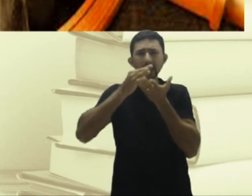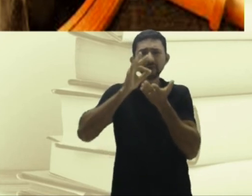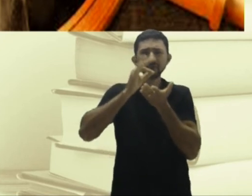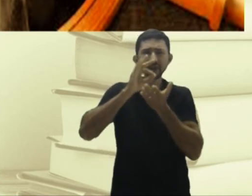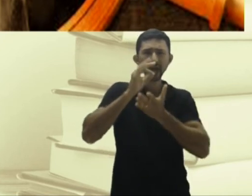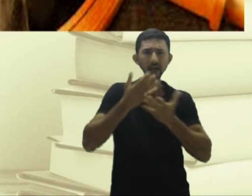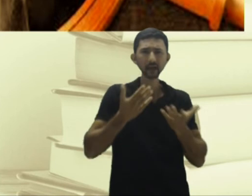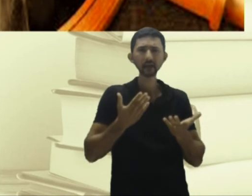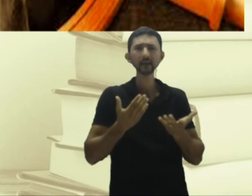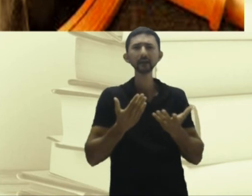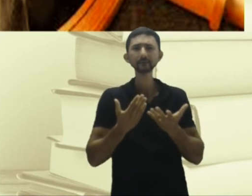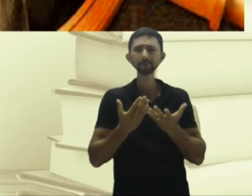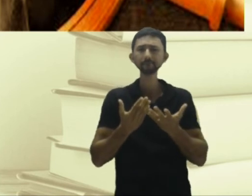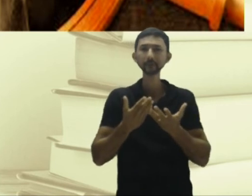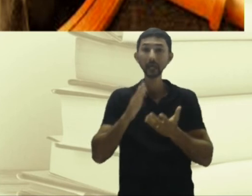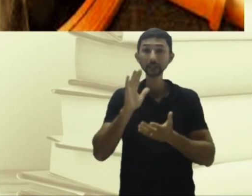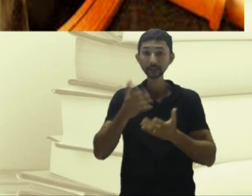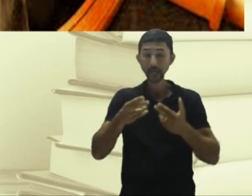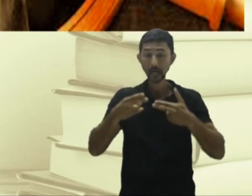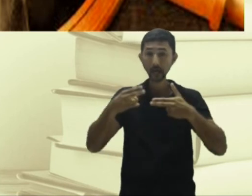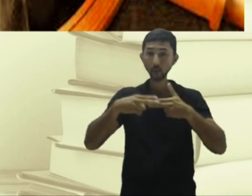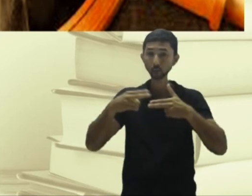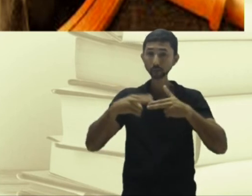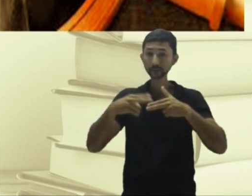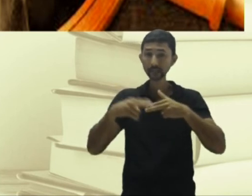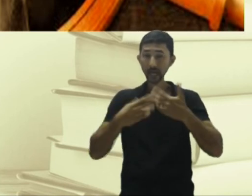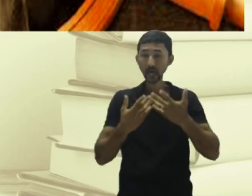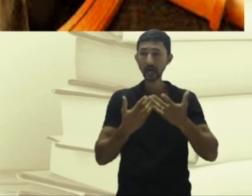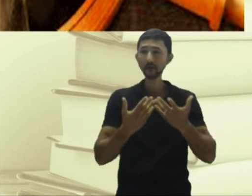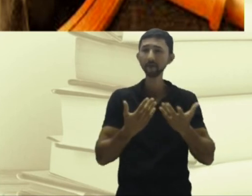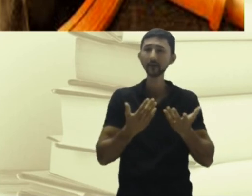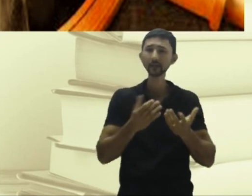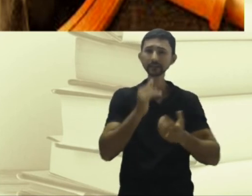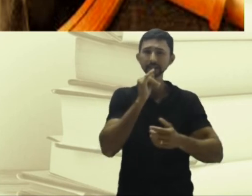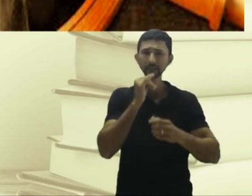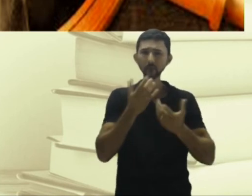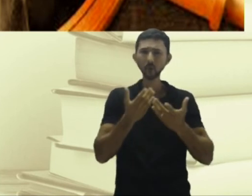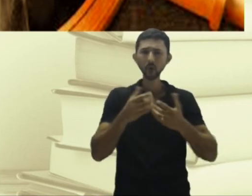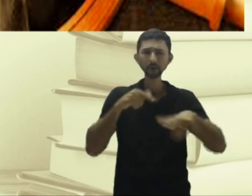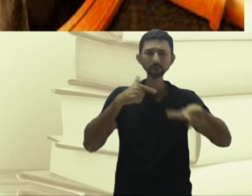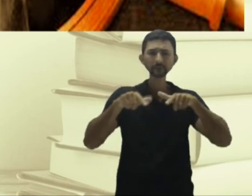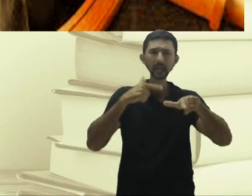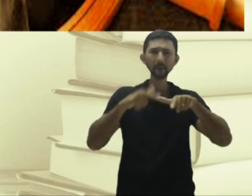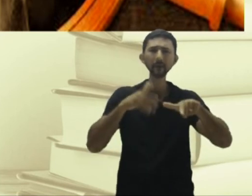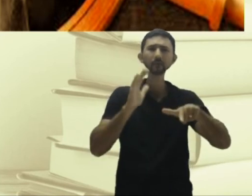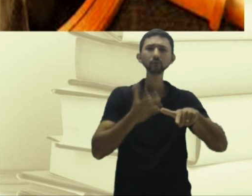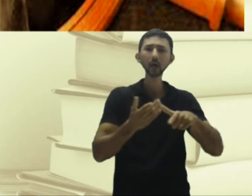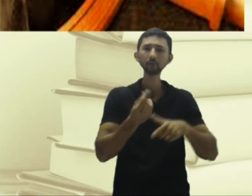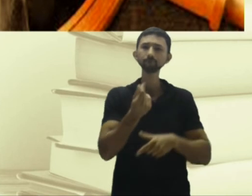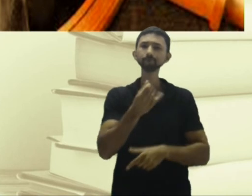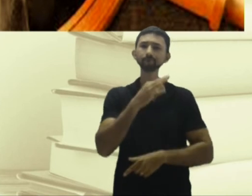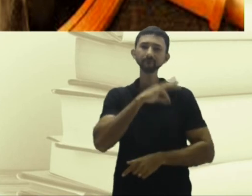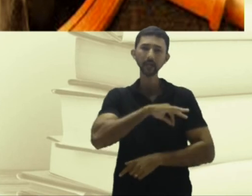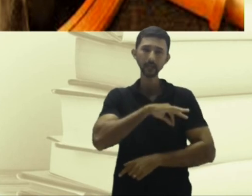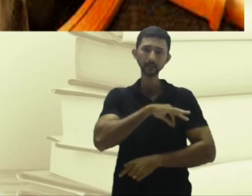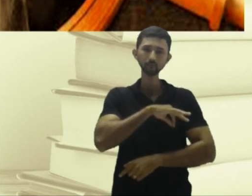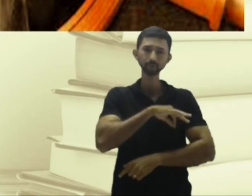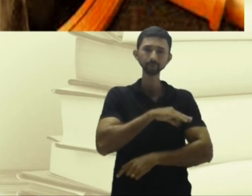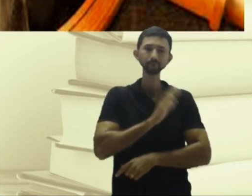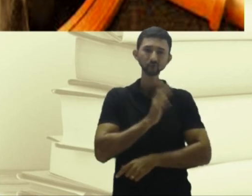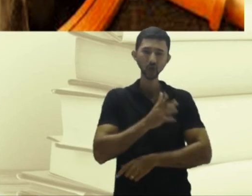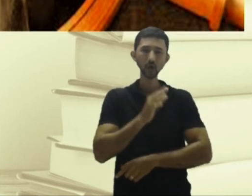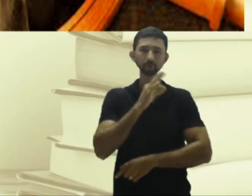país, já se utilizava, enquanto mão de obra, o trabalho assalariado.